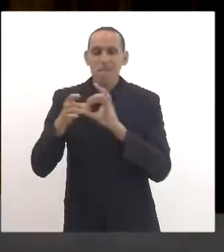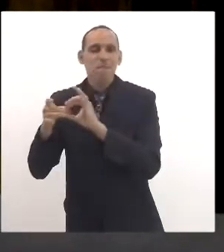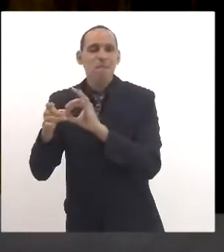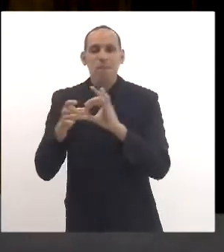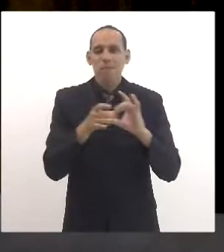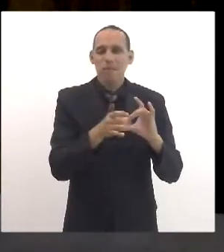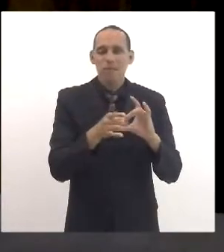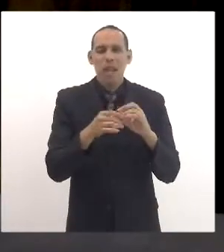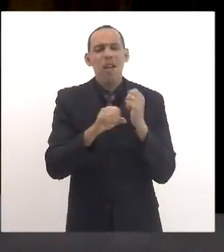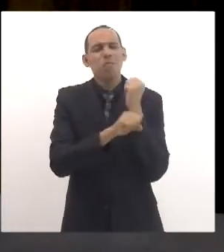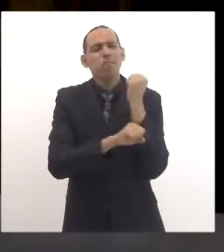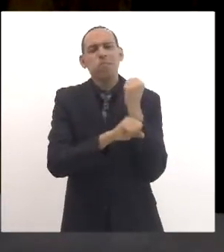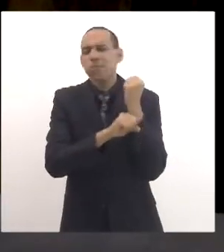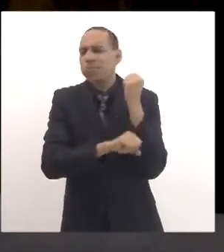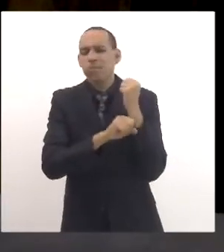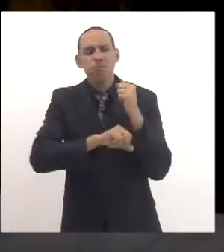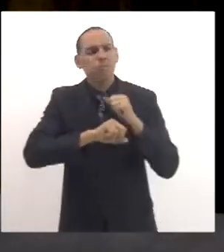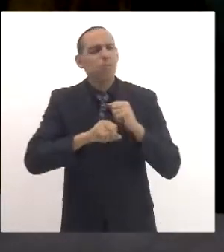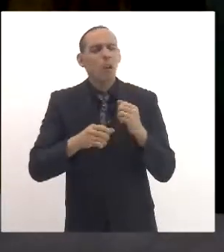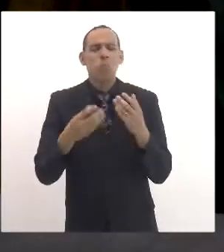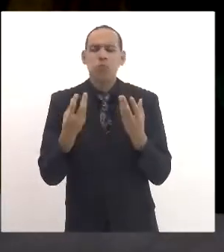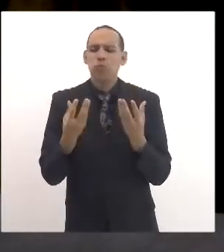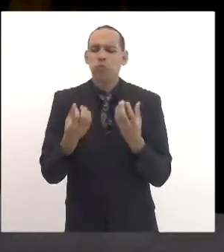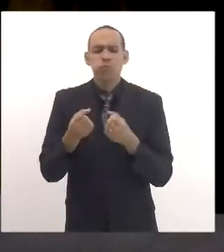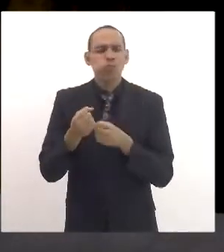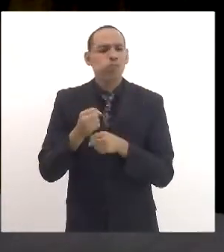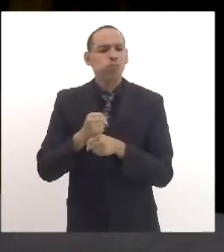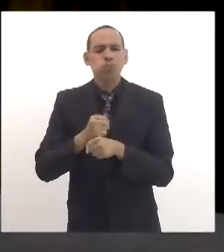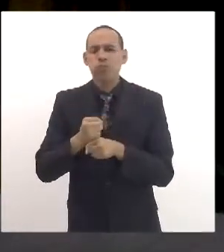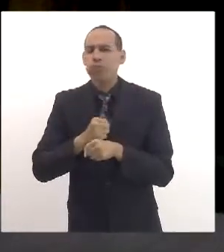muitos séculos, eu diria desde que